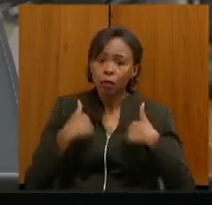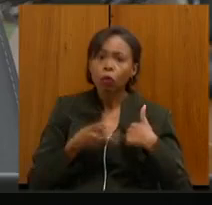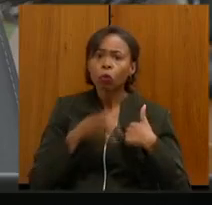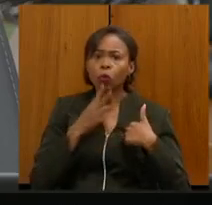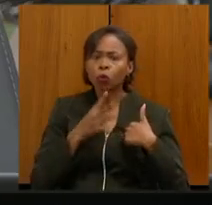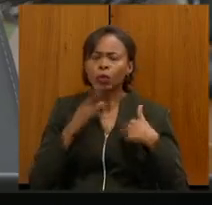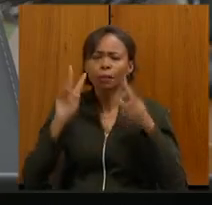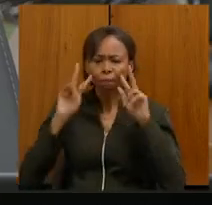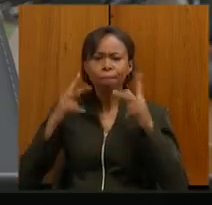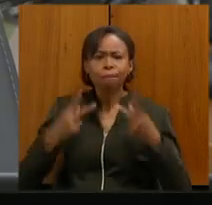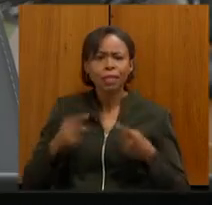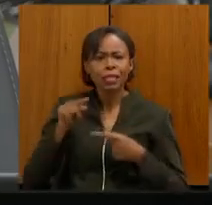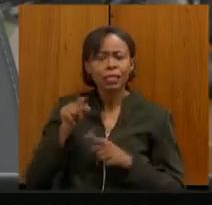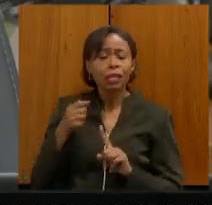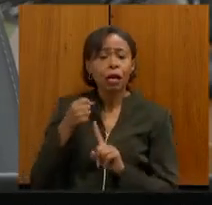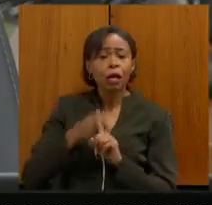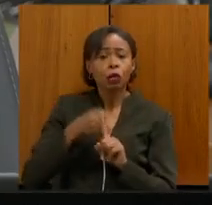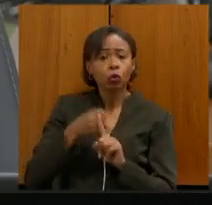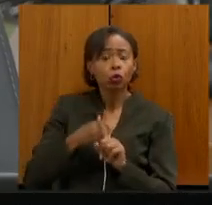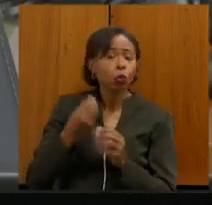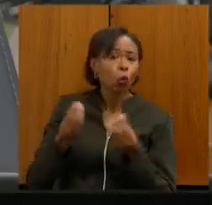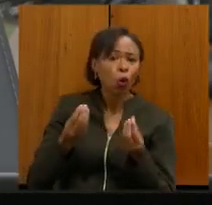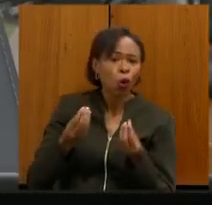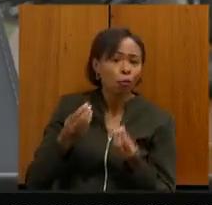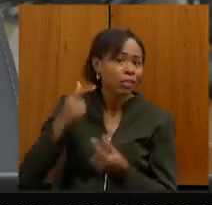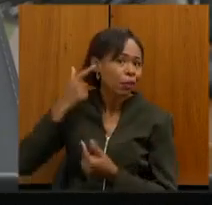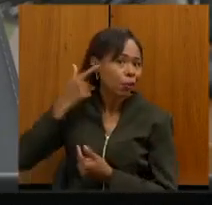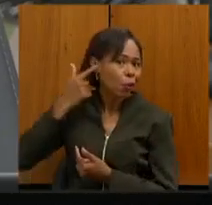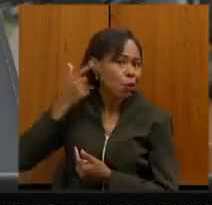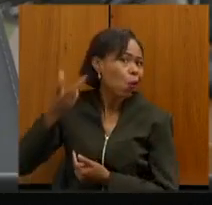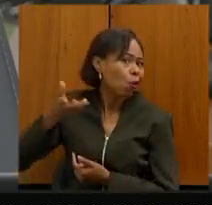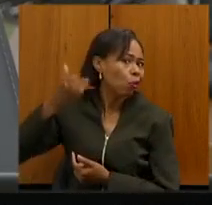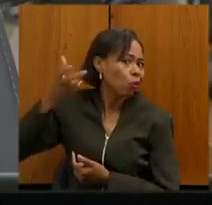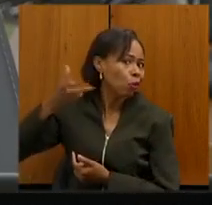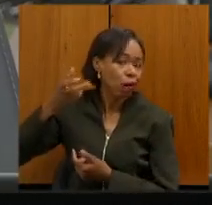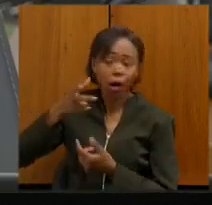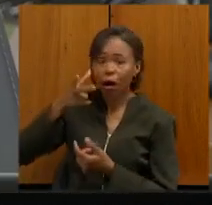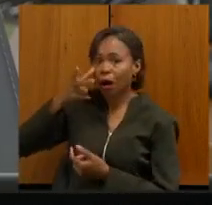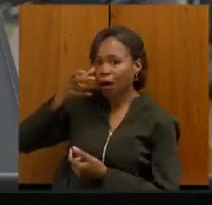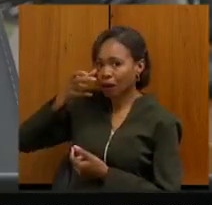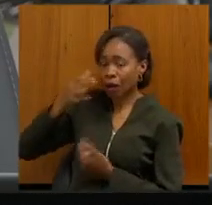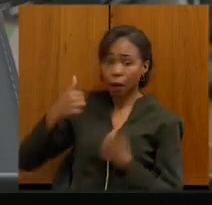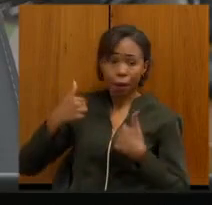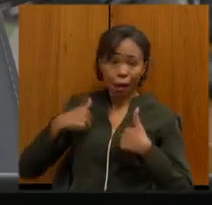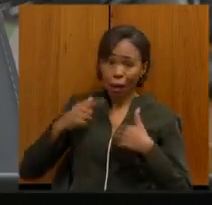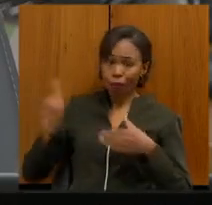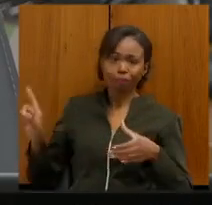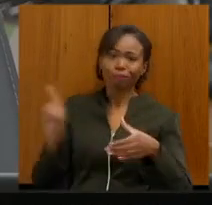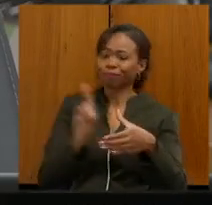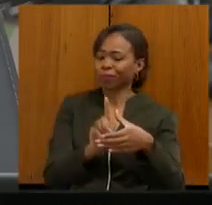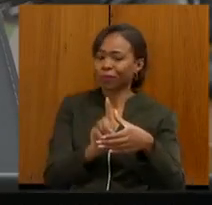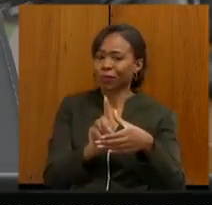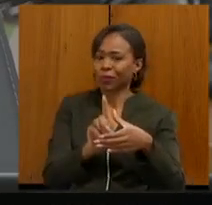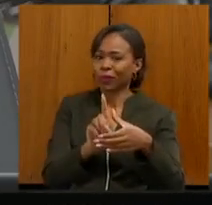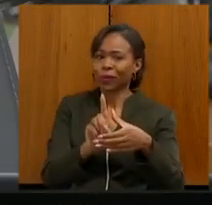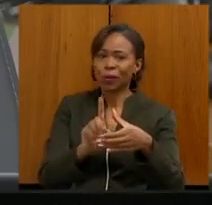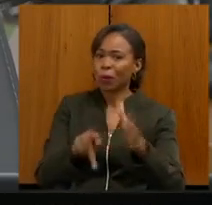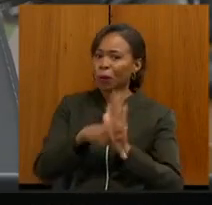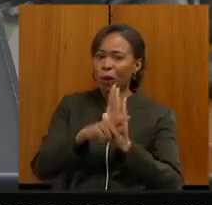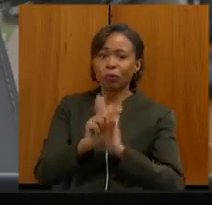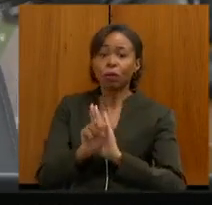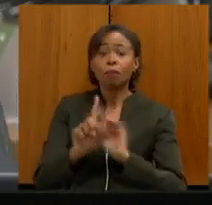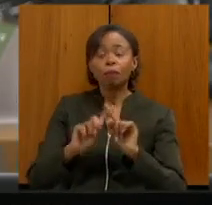da luta a partir do que a gente escuta não vai ser a mesma coisa eu não sou né mas eu consigo